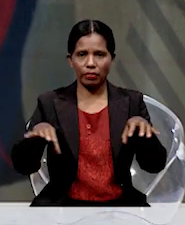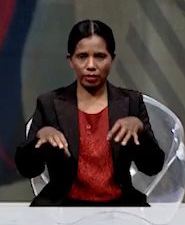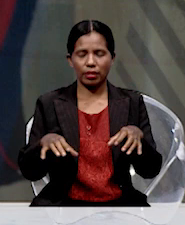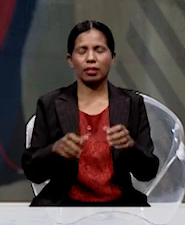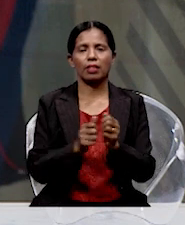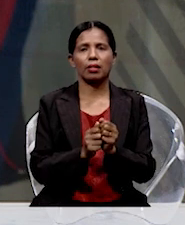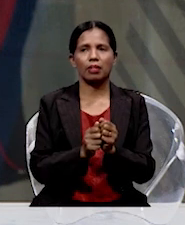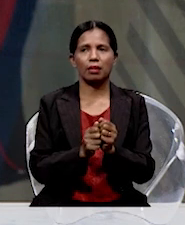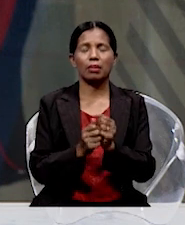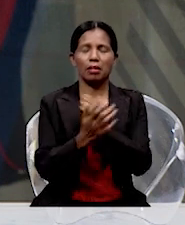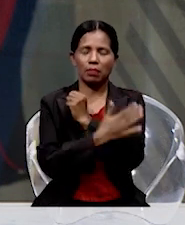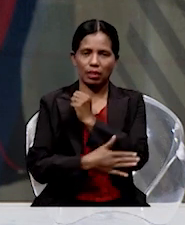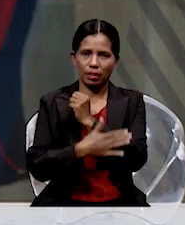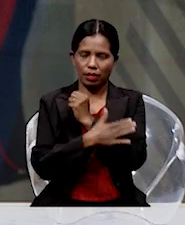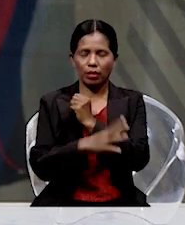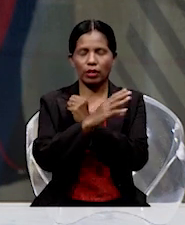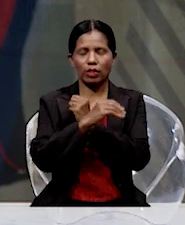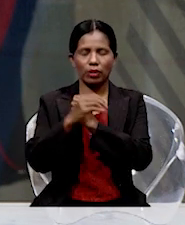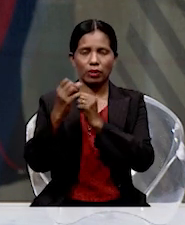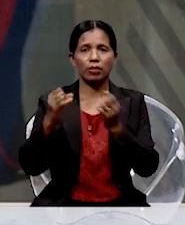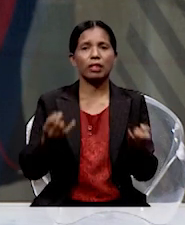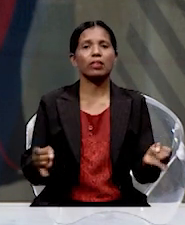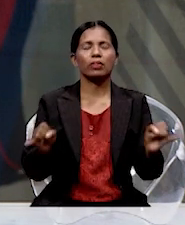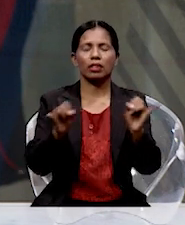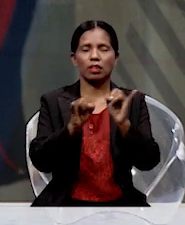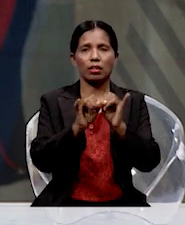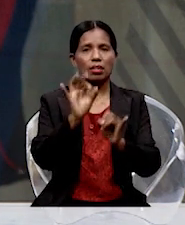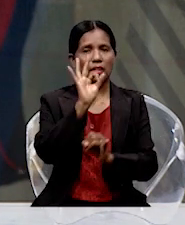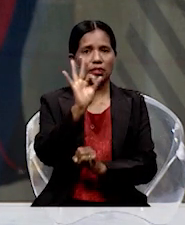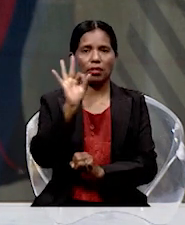ba pátria no instituição FDTL.